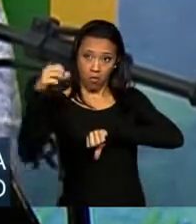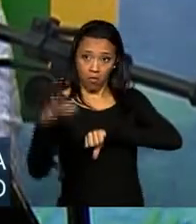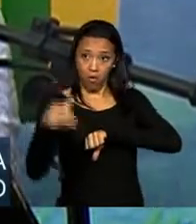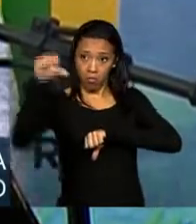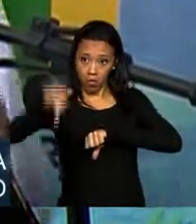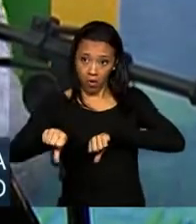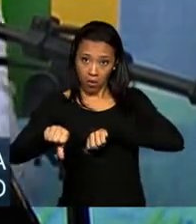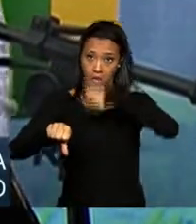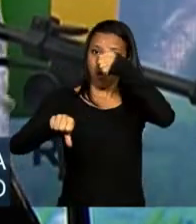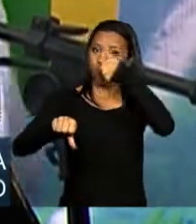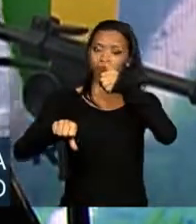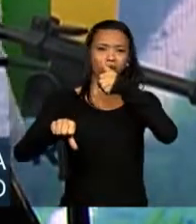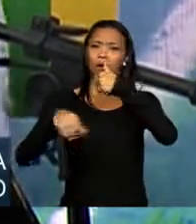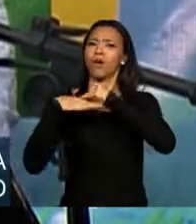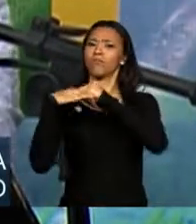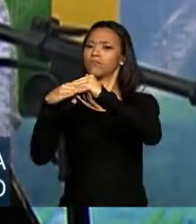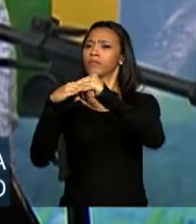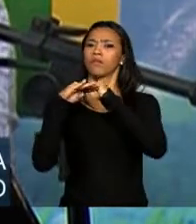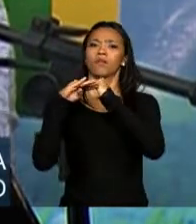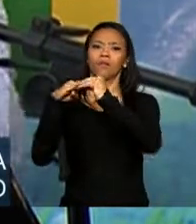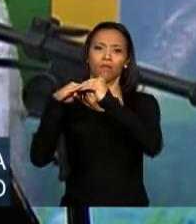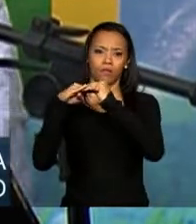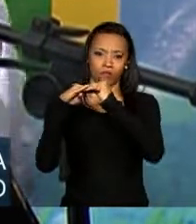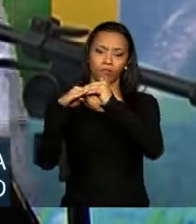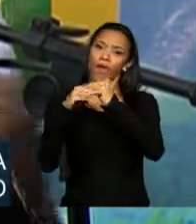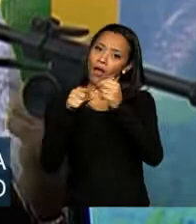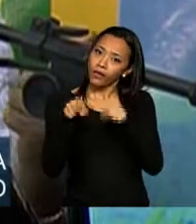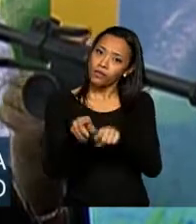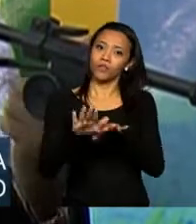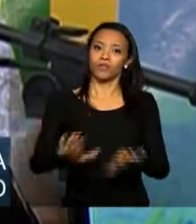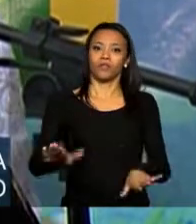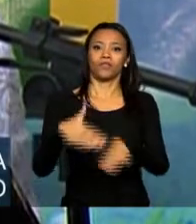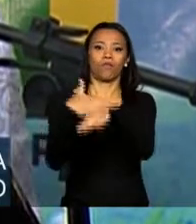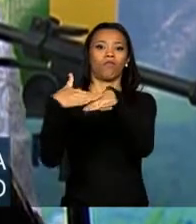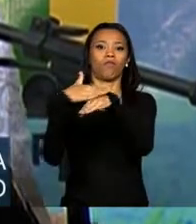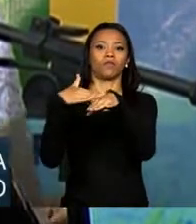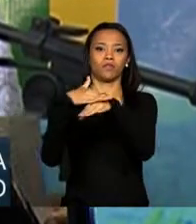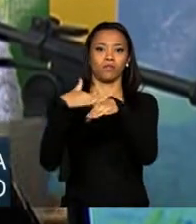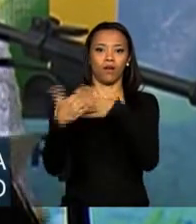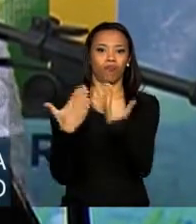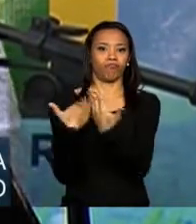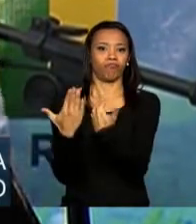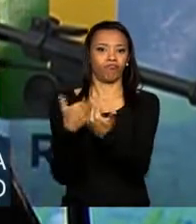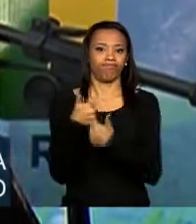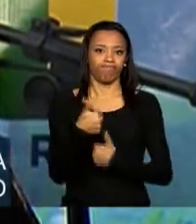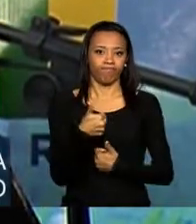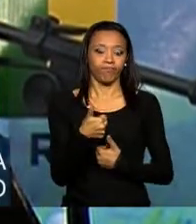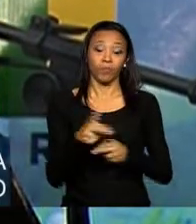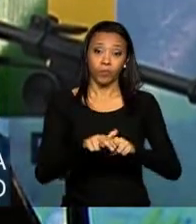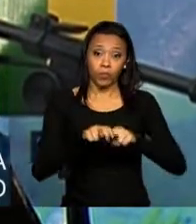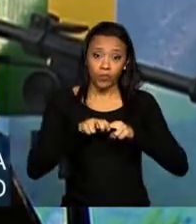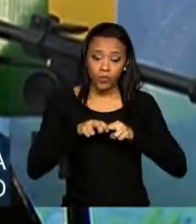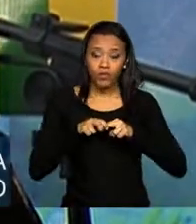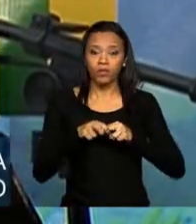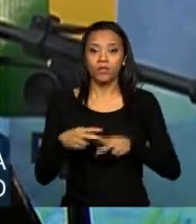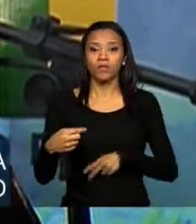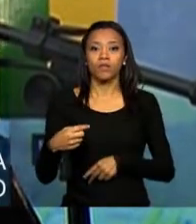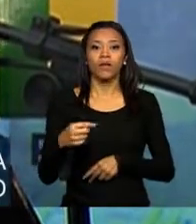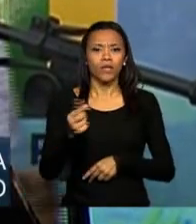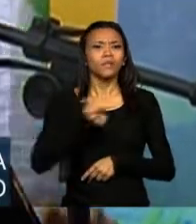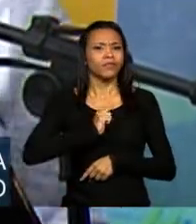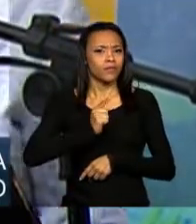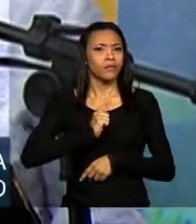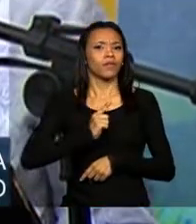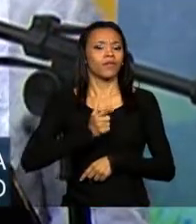é isso tratar como igual é isso que é dialogar e por isso eu tenho